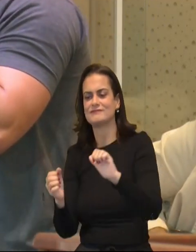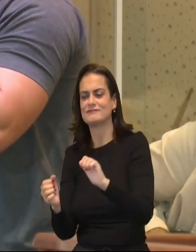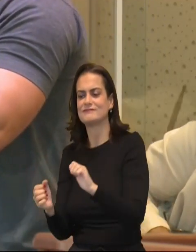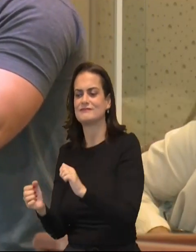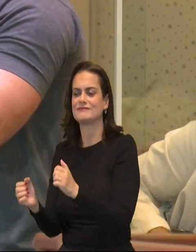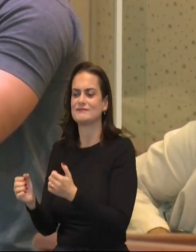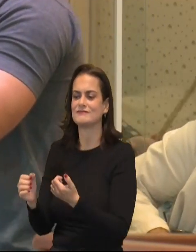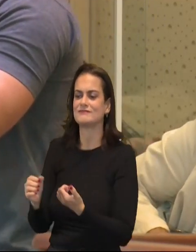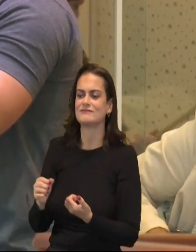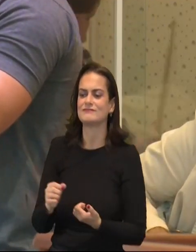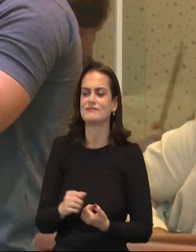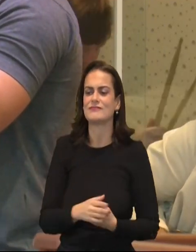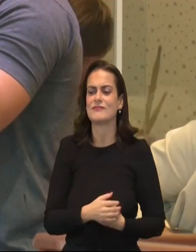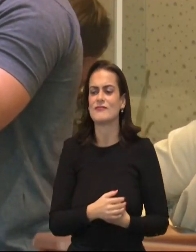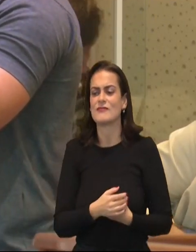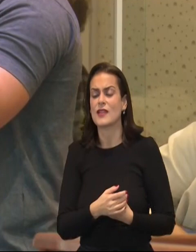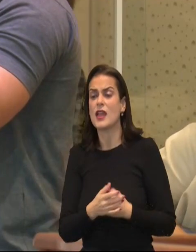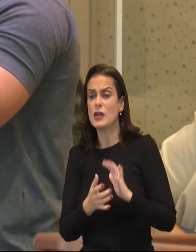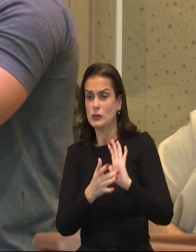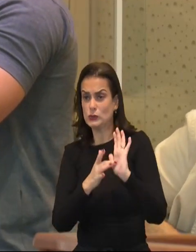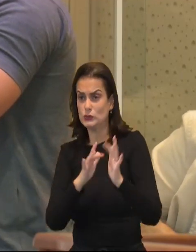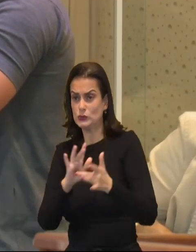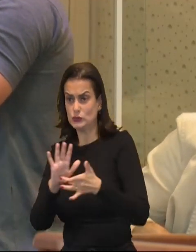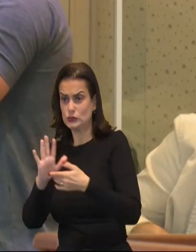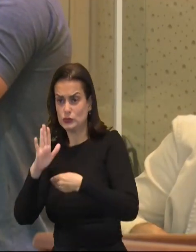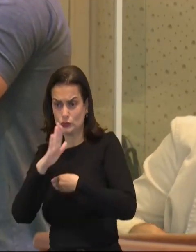Vozes clamam por socorro.